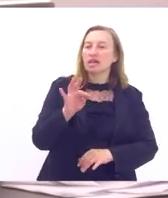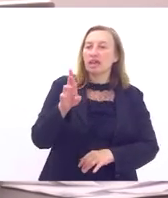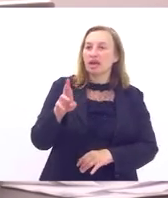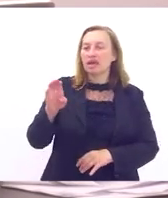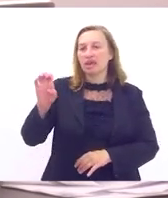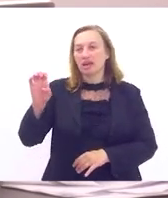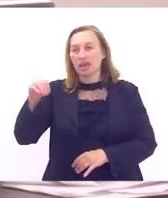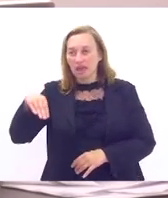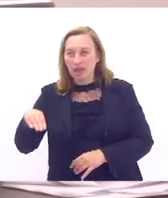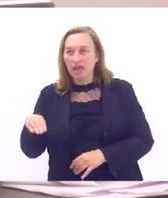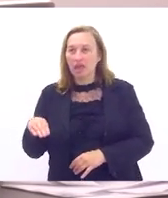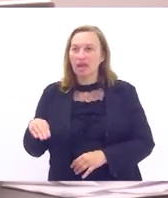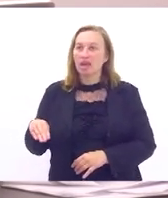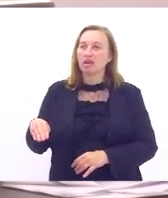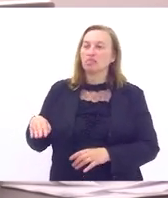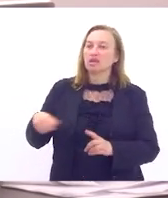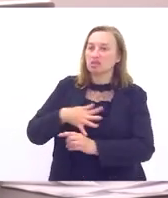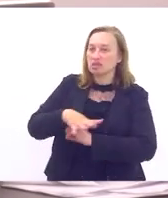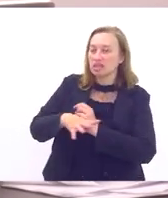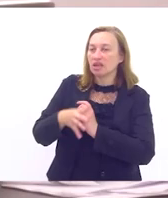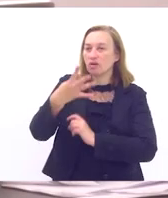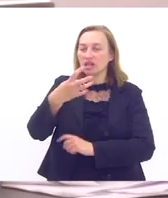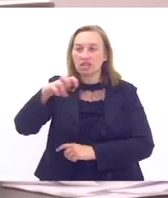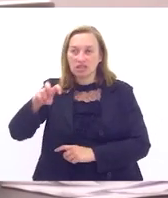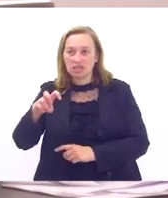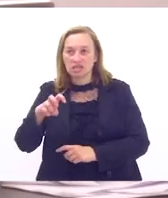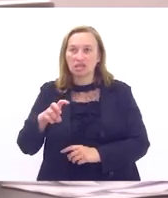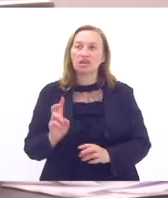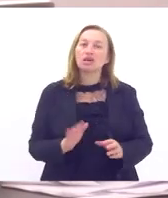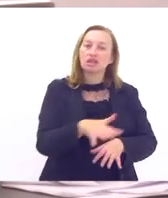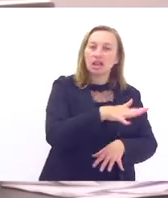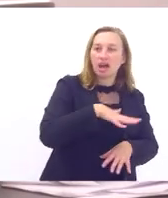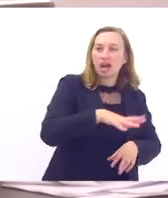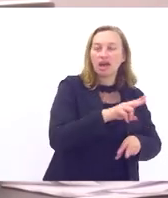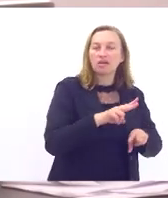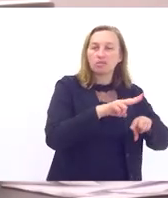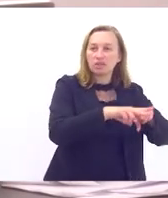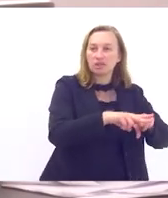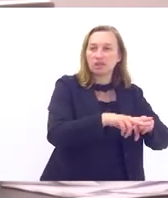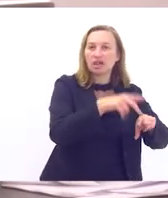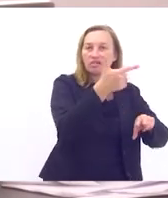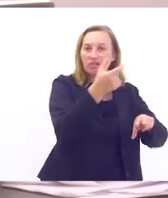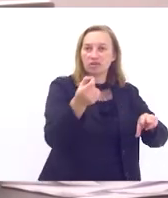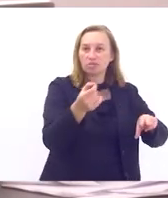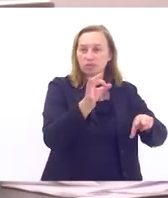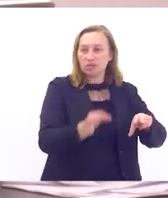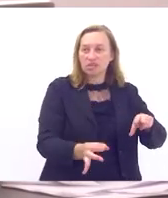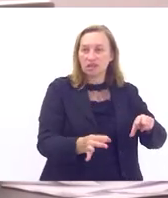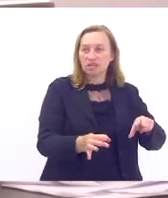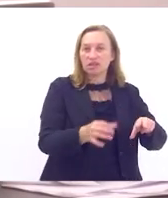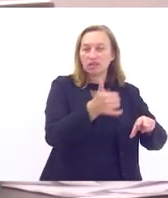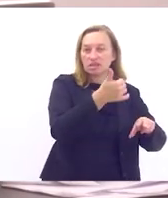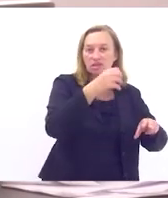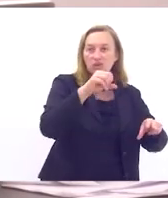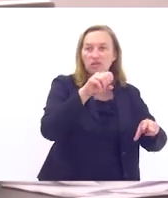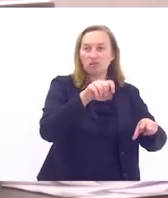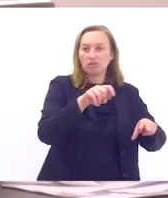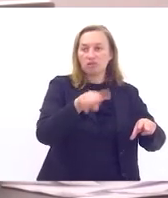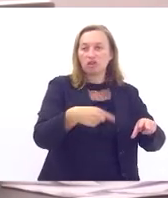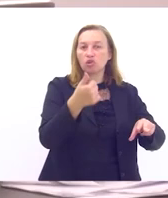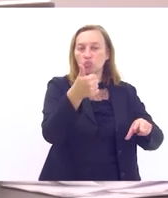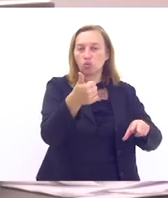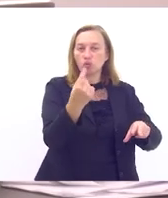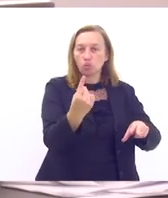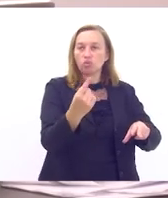população livre passou a 45%, e no sistema prisional a menos de 20%, 19,1%. Então, os diagnósticos